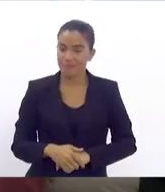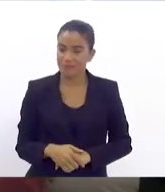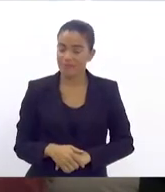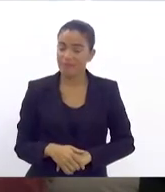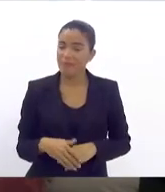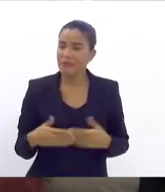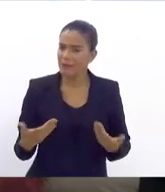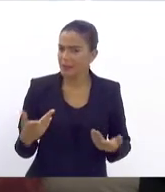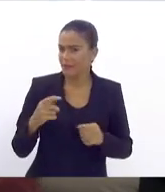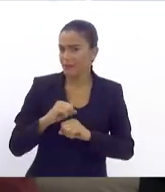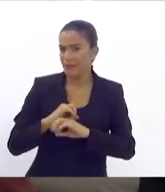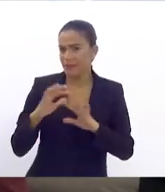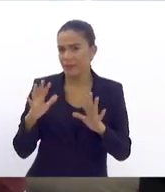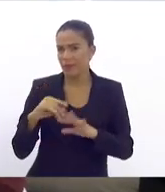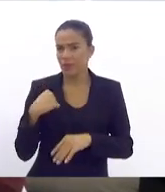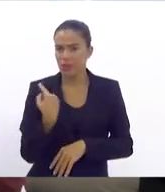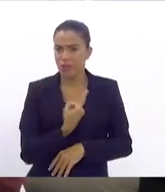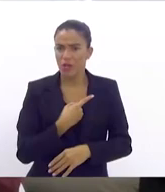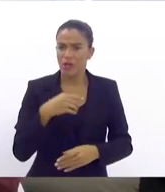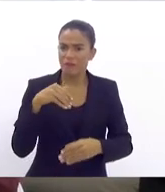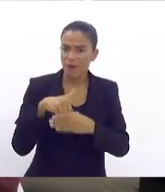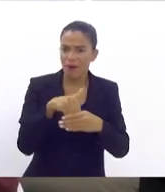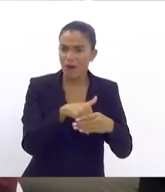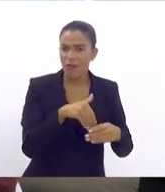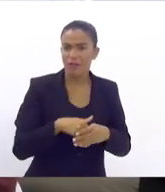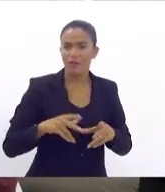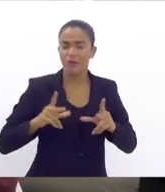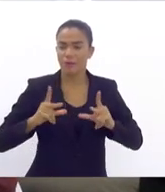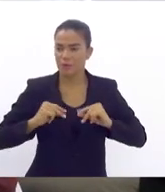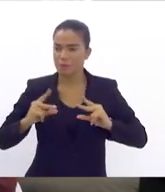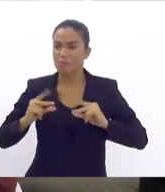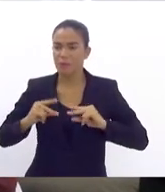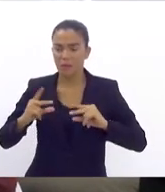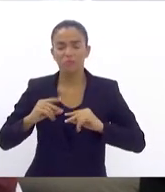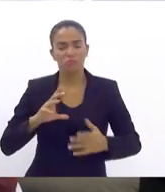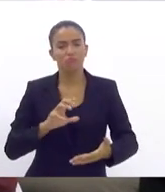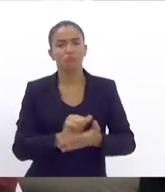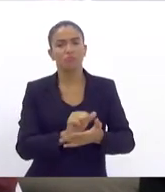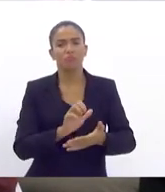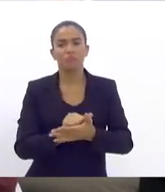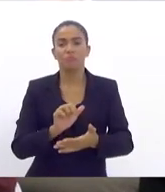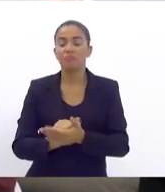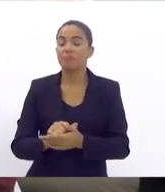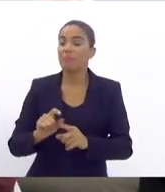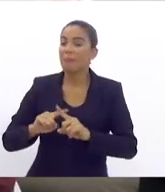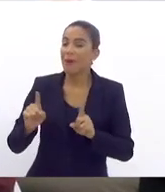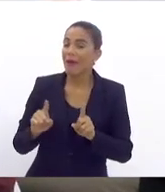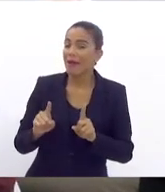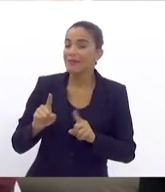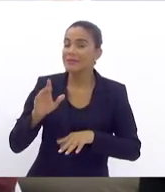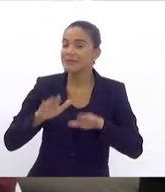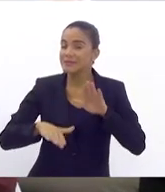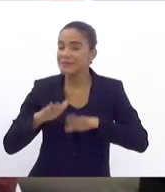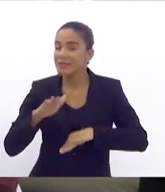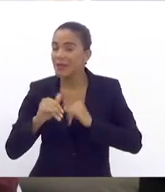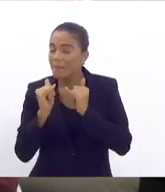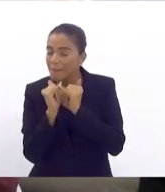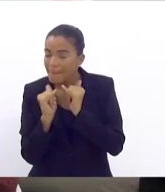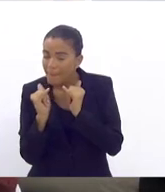Isso fica claro. E a gente vota no mérito porque a gente, né, pelo tombamento. Mas, às vezes, tem um